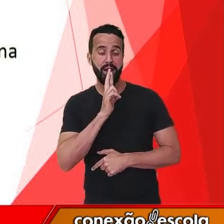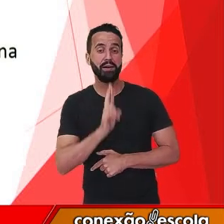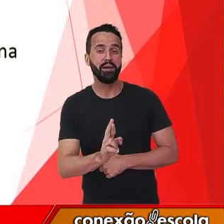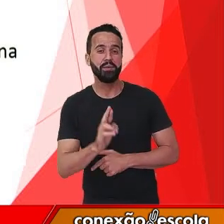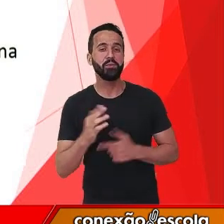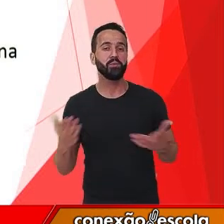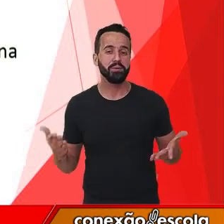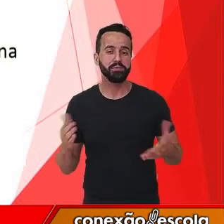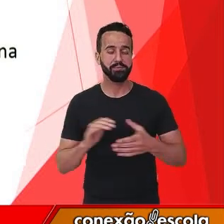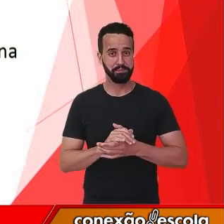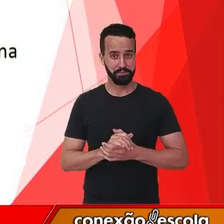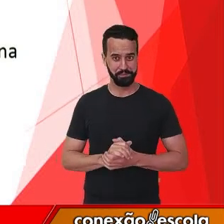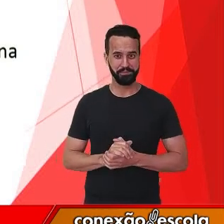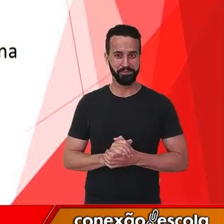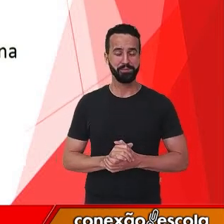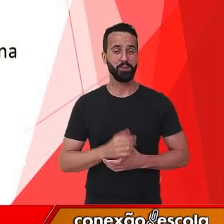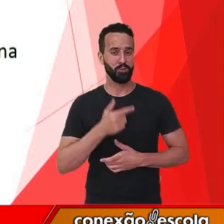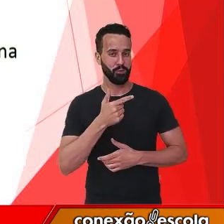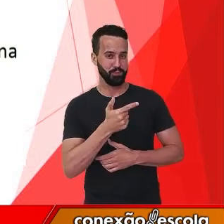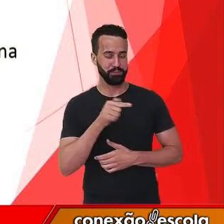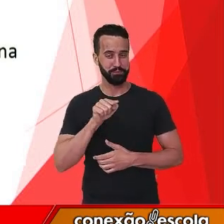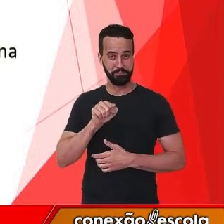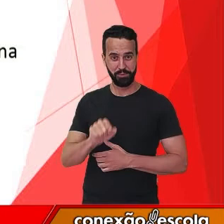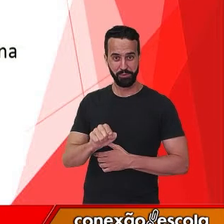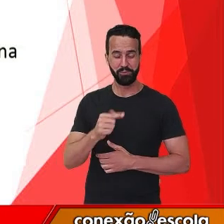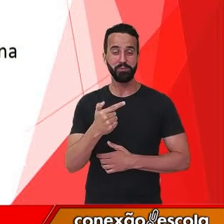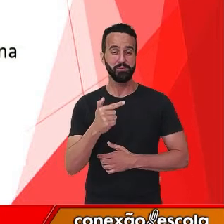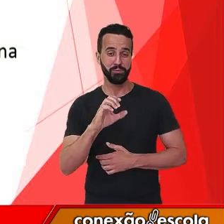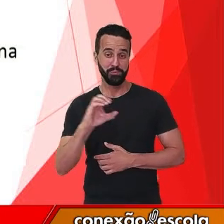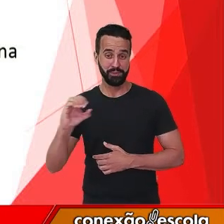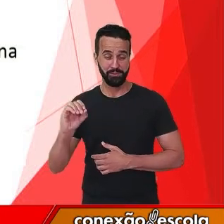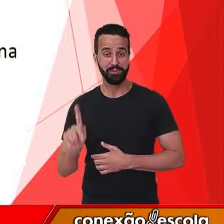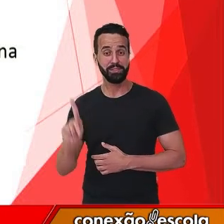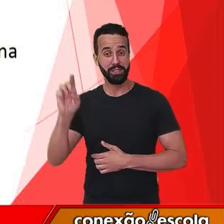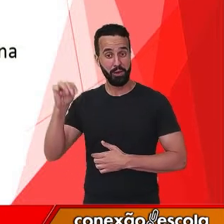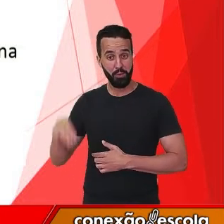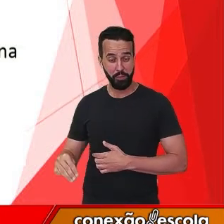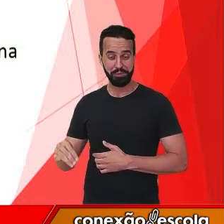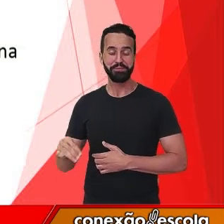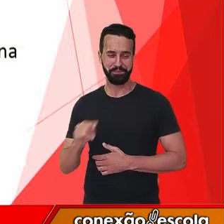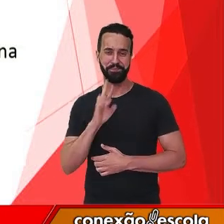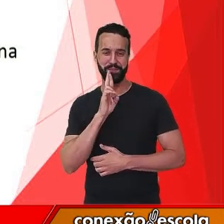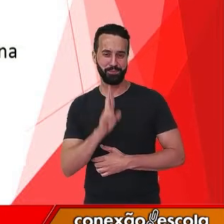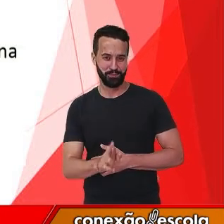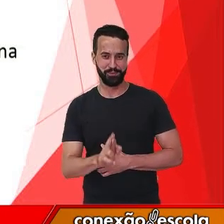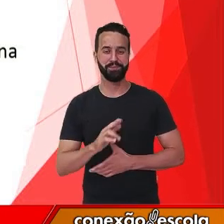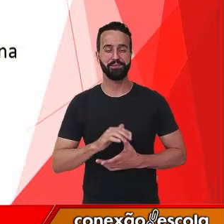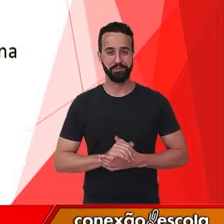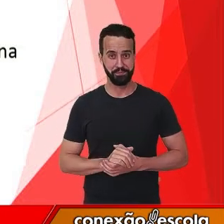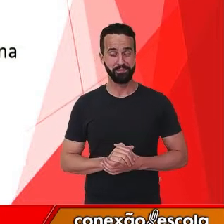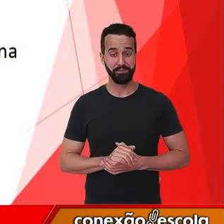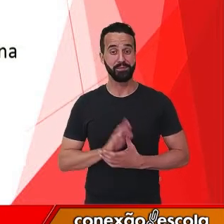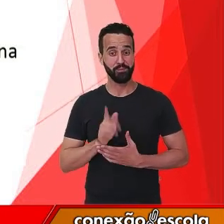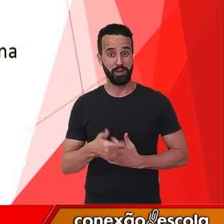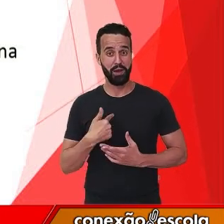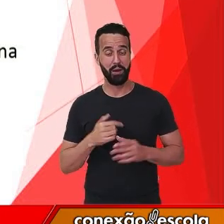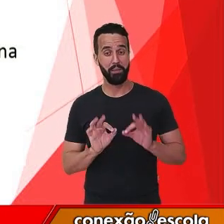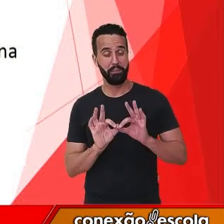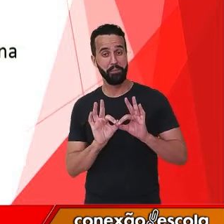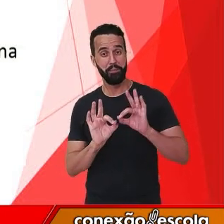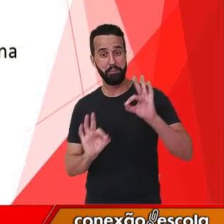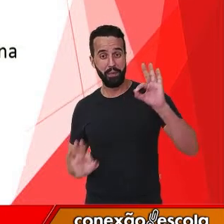150 O resultado é 2.200 km então foram percorridos aí